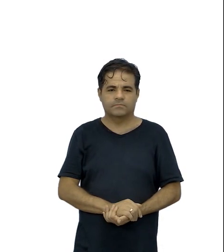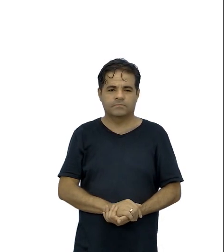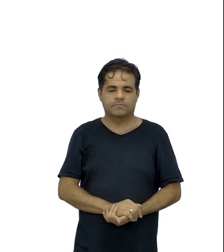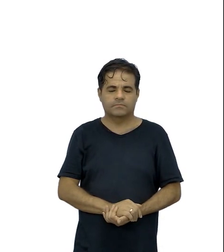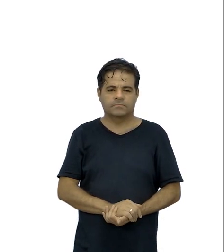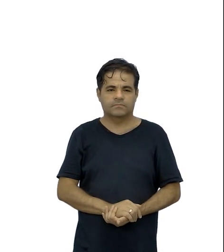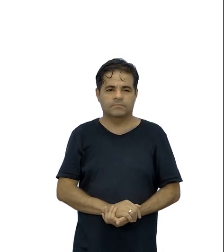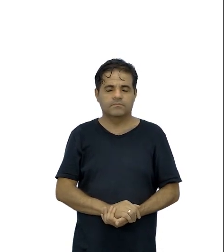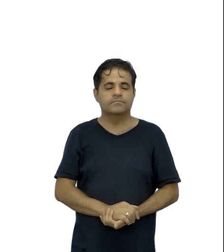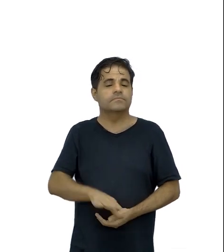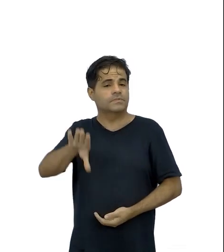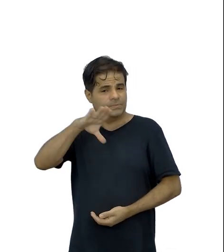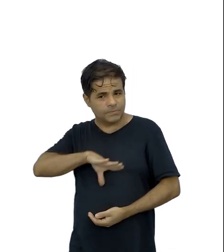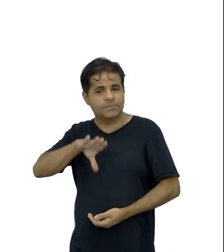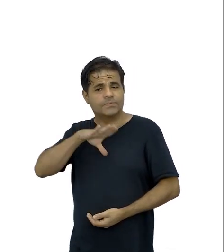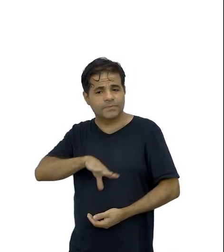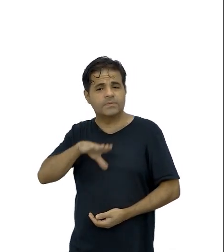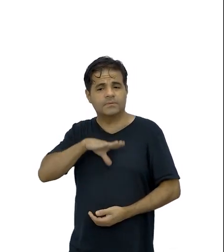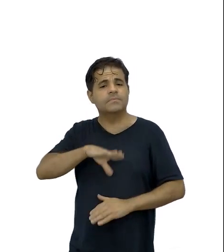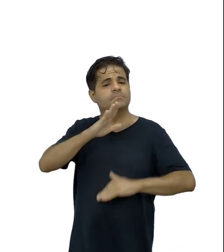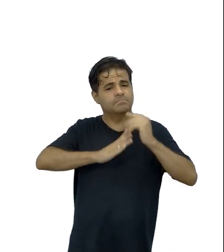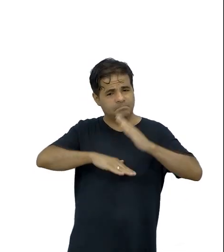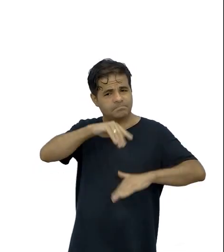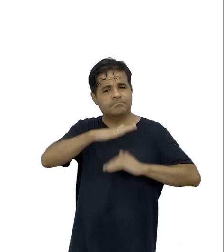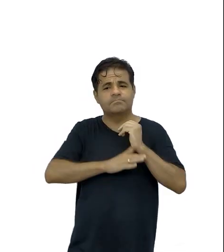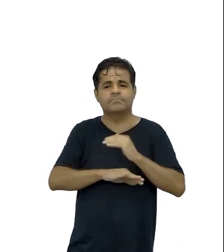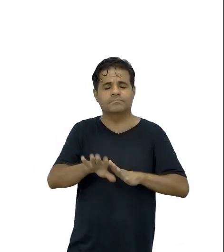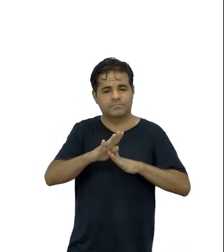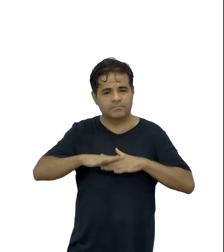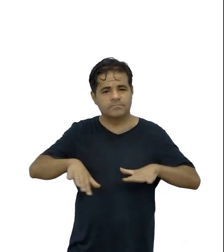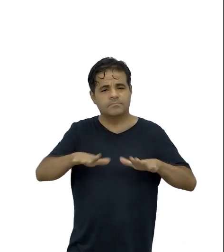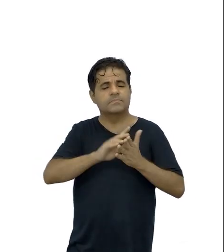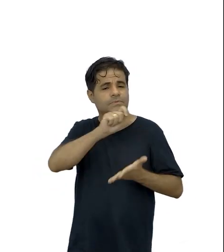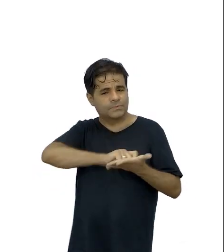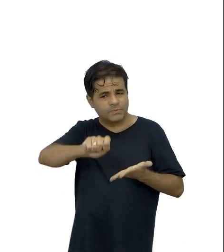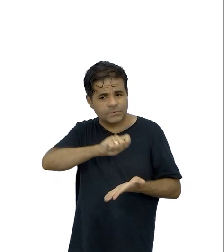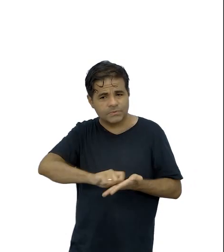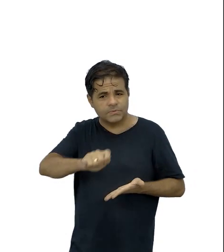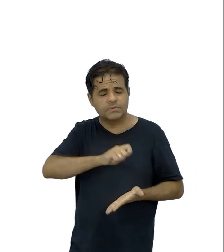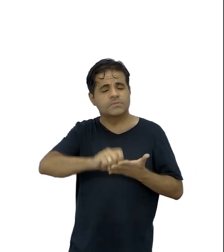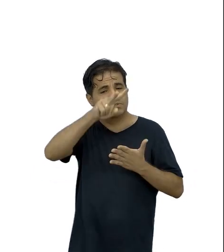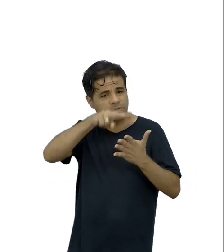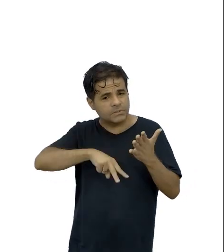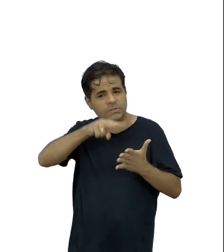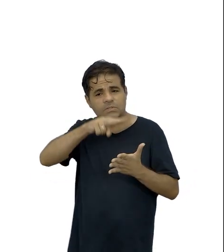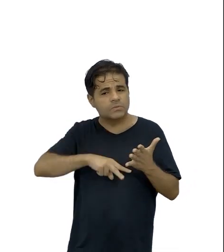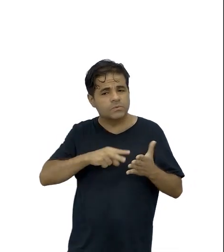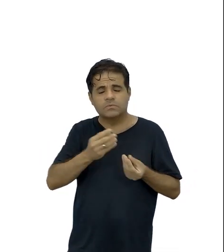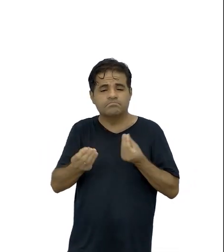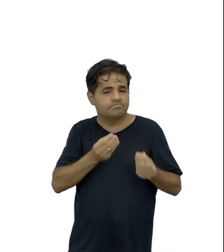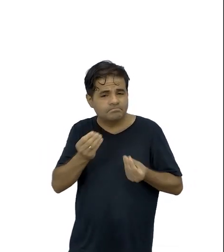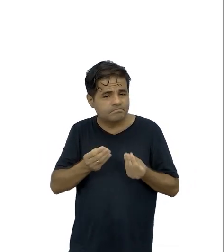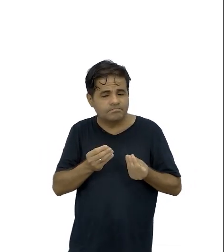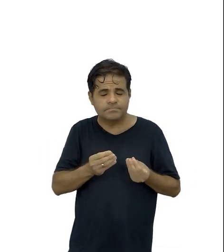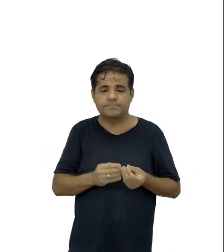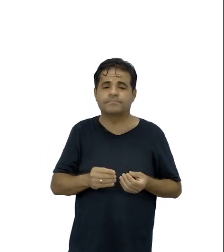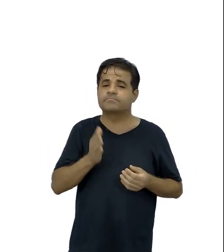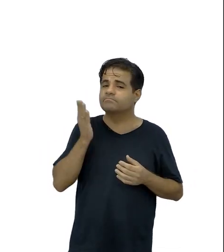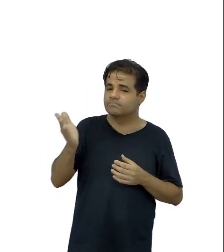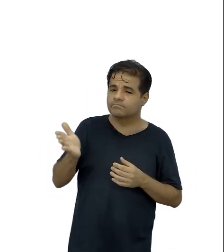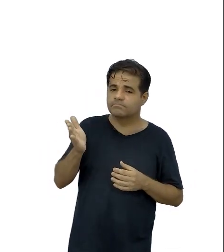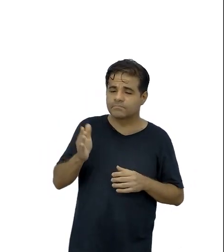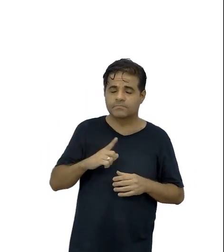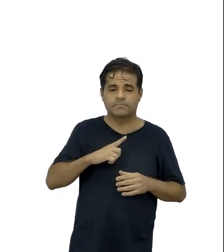Bom, língua portuguesa e as práticas de escrita e leitura. Então, aqui,